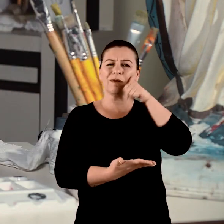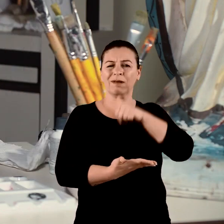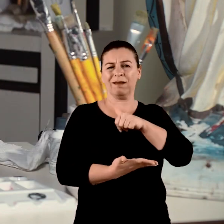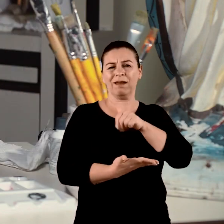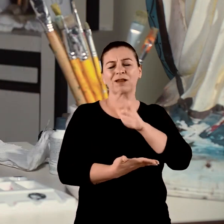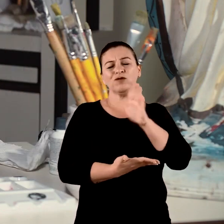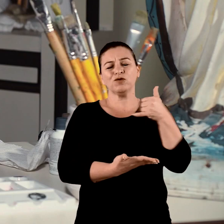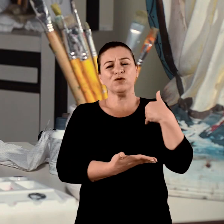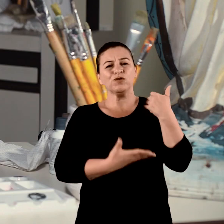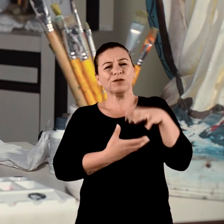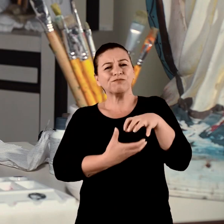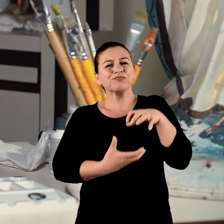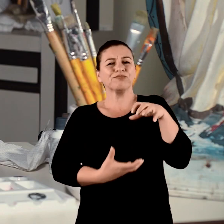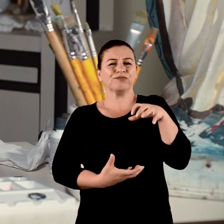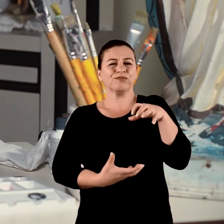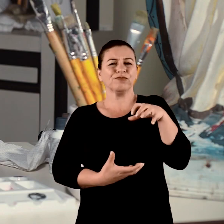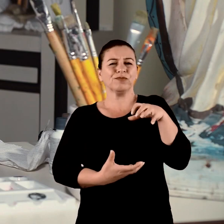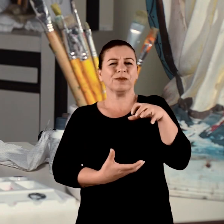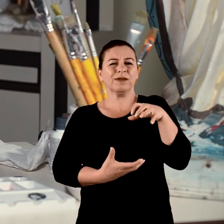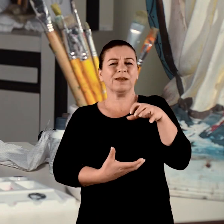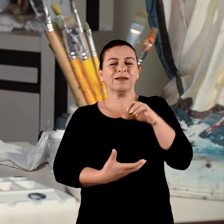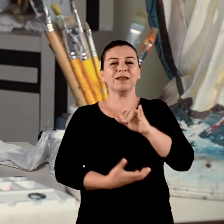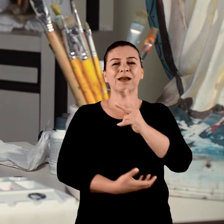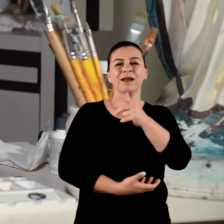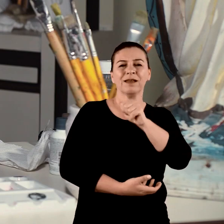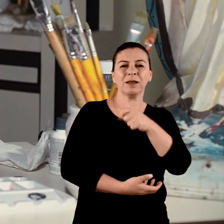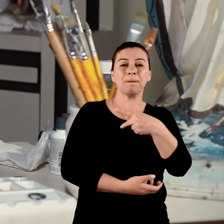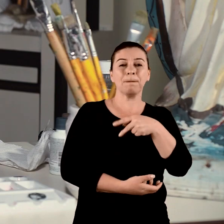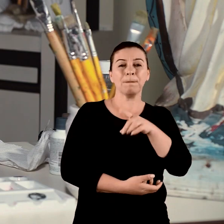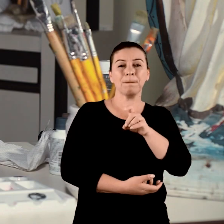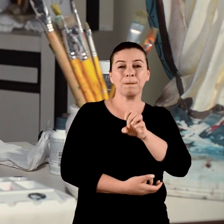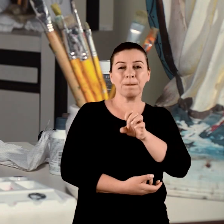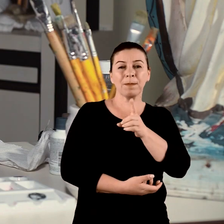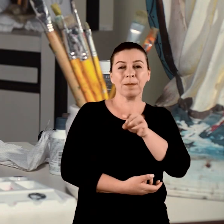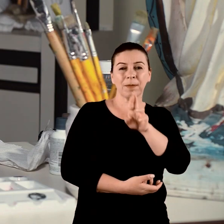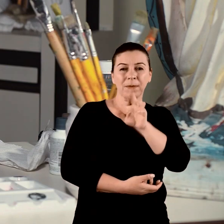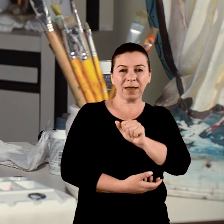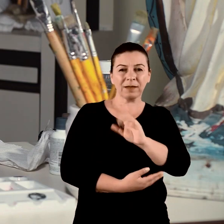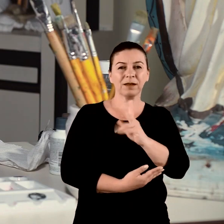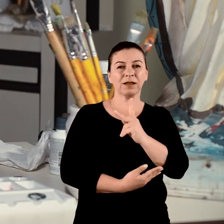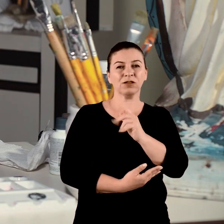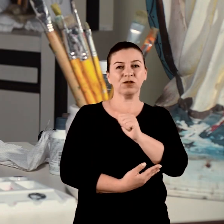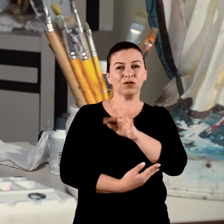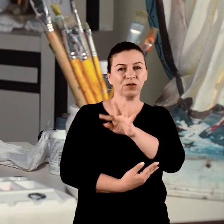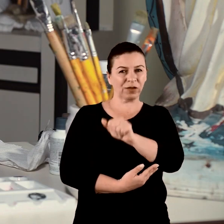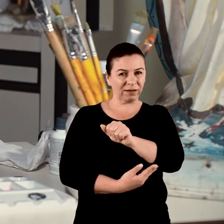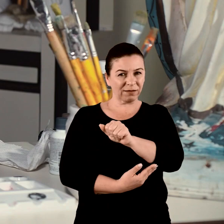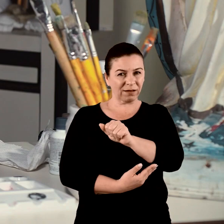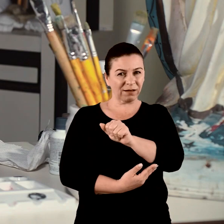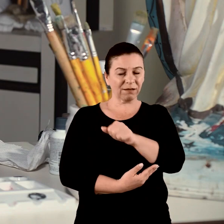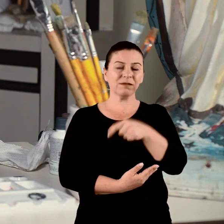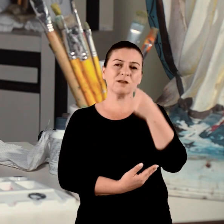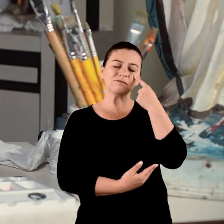uma senhorinha da Pedra Chata. Aí você vê